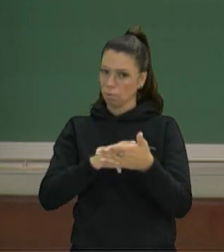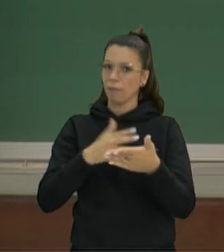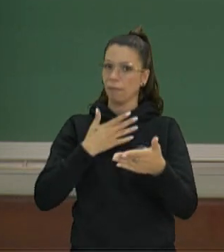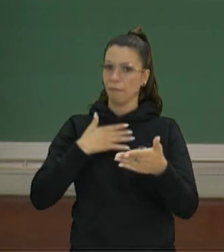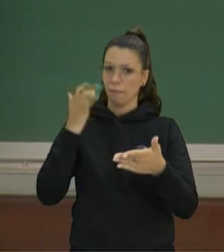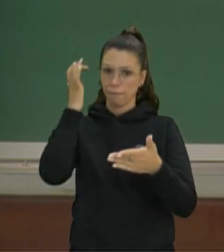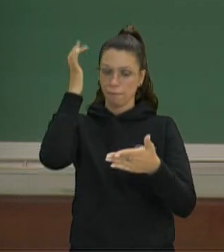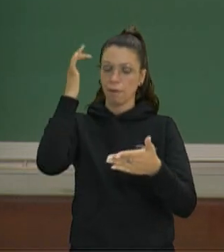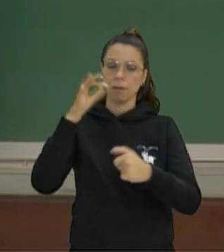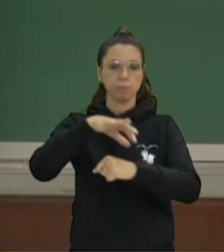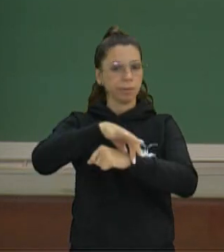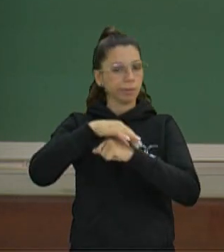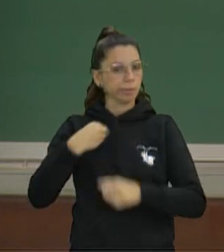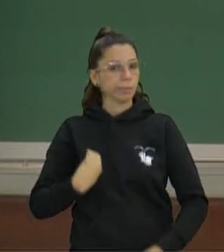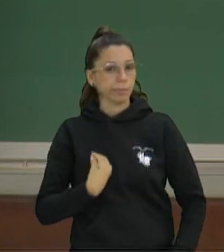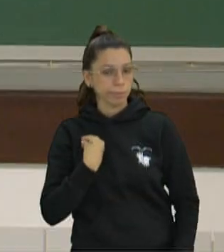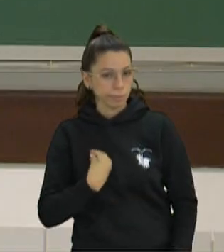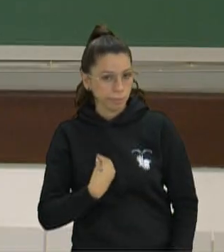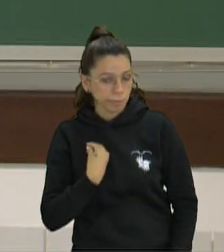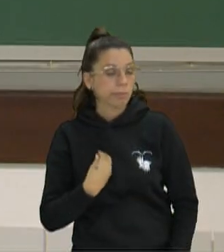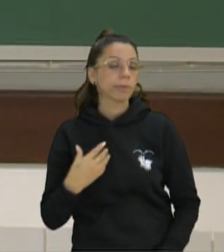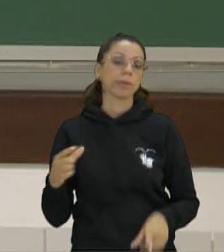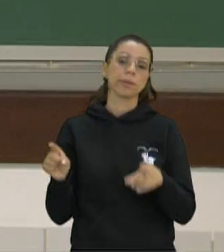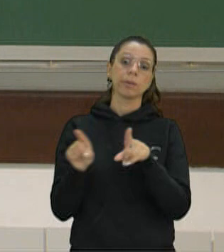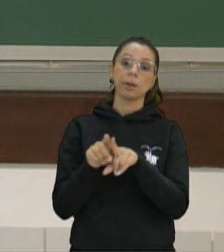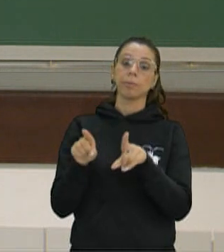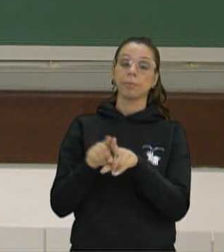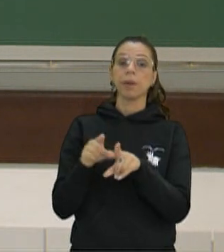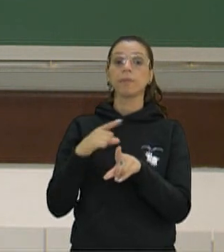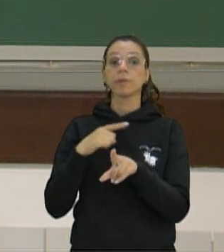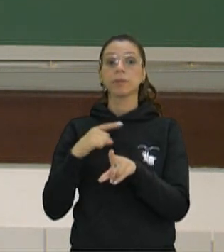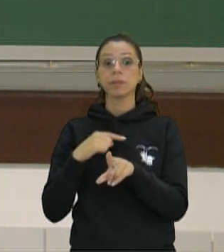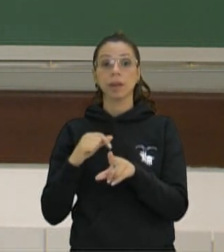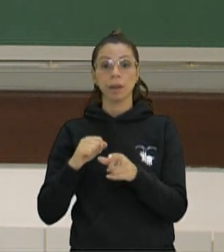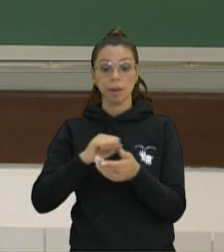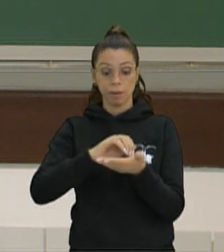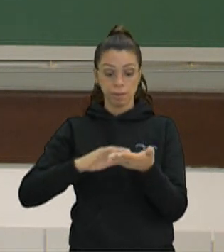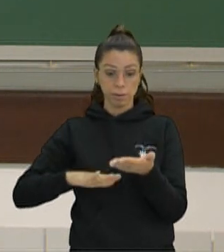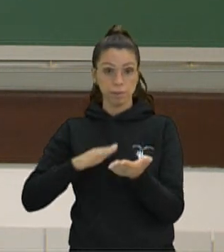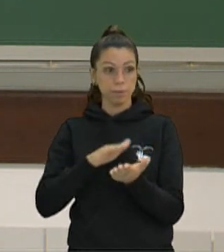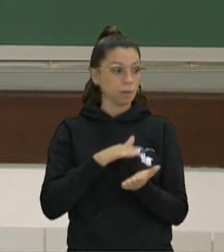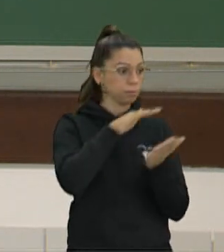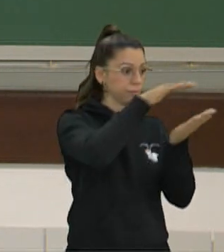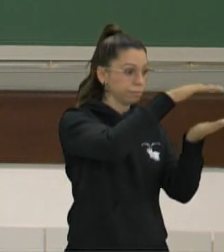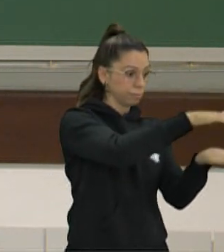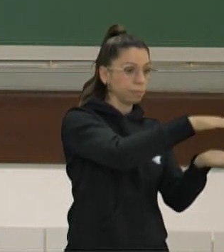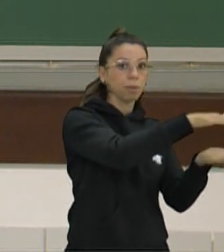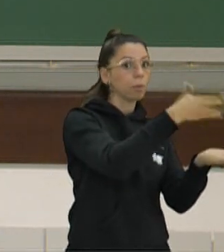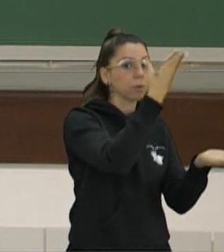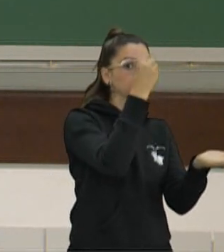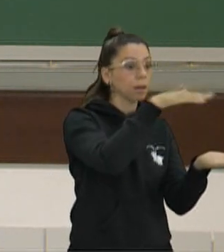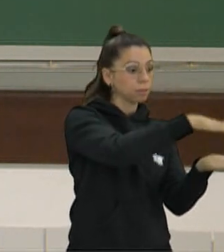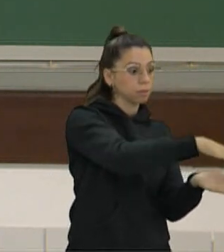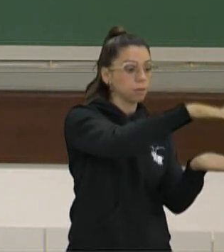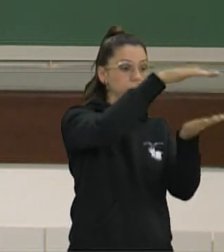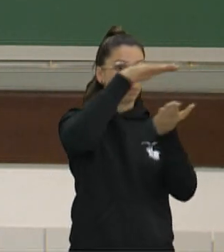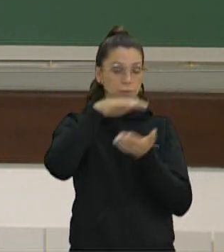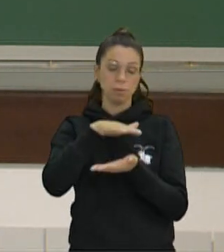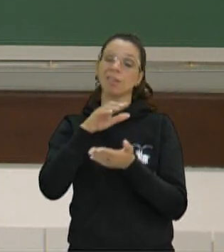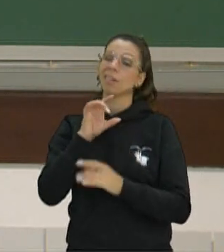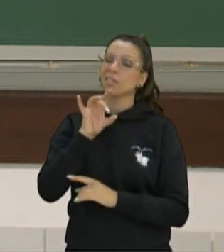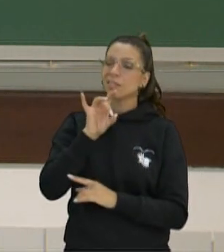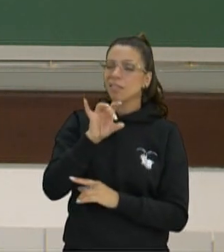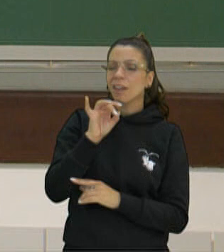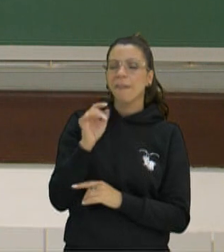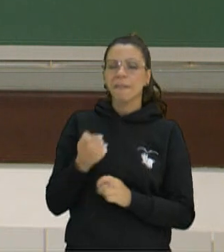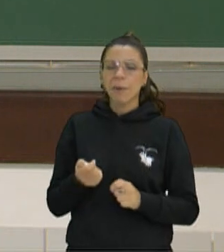ganhar presença e tudo mais. Quem está entregando atividades na escola também não esquece de buscar. Lembrem que estamos na reta final,